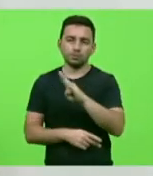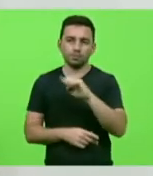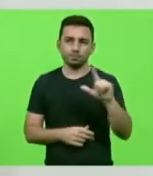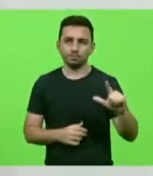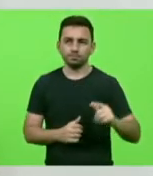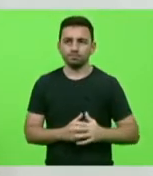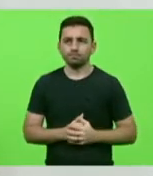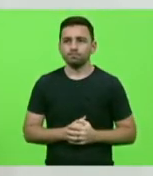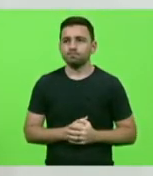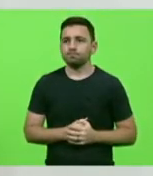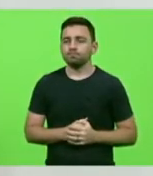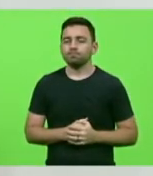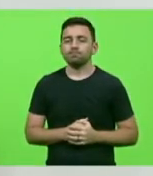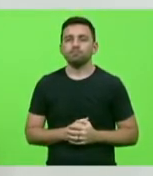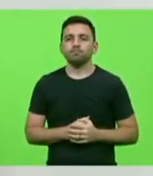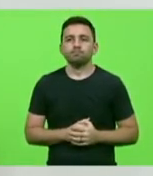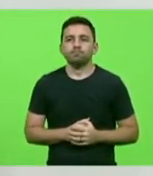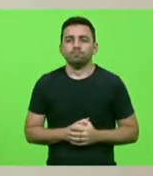presidente.